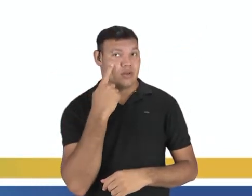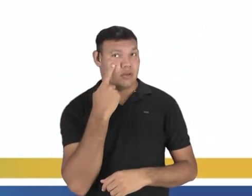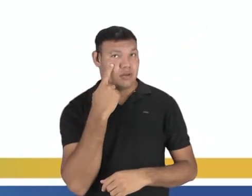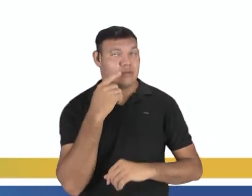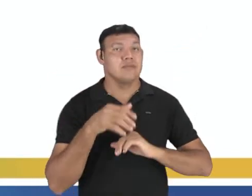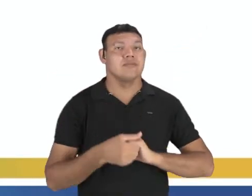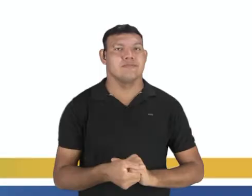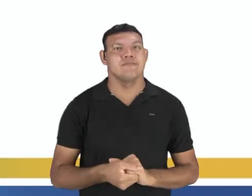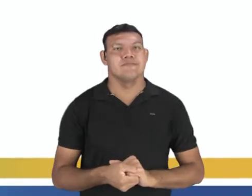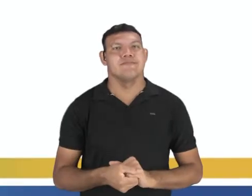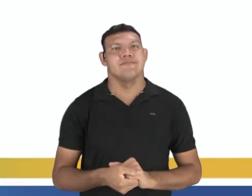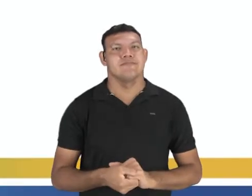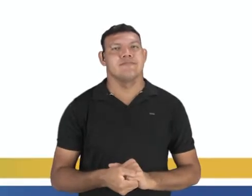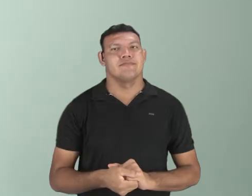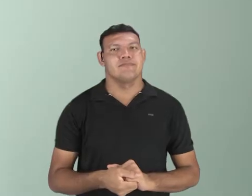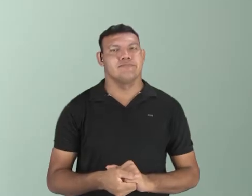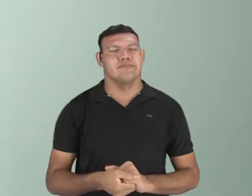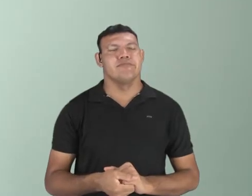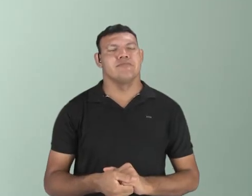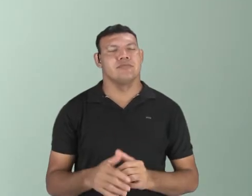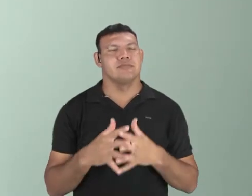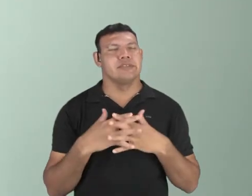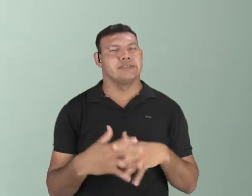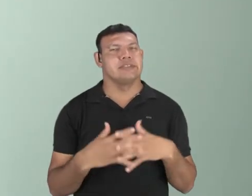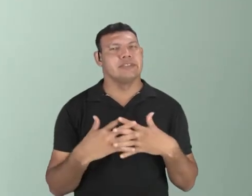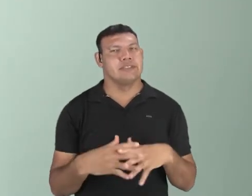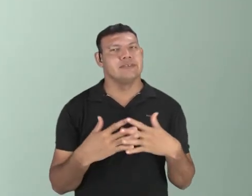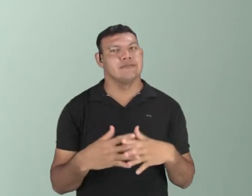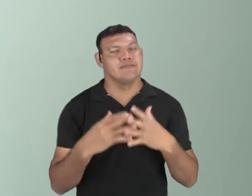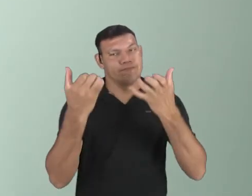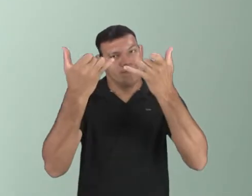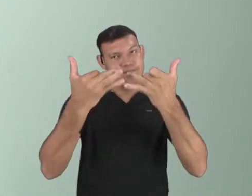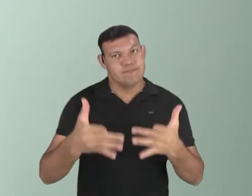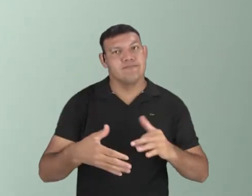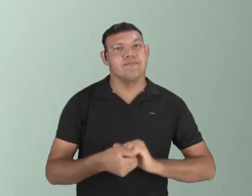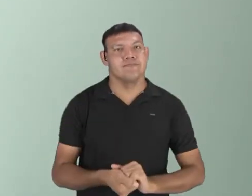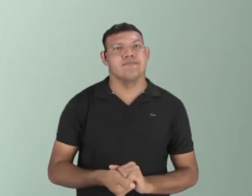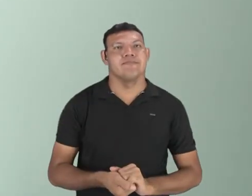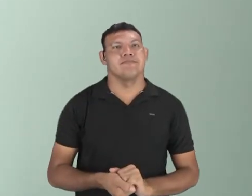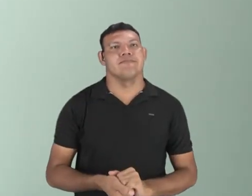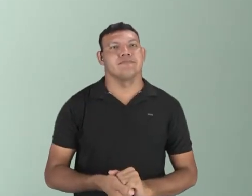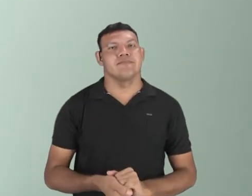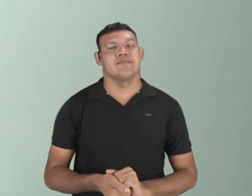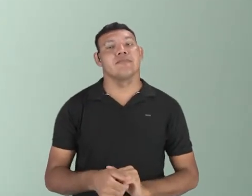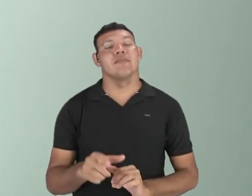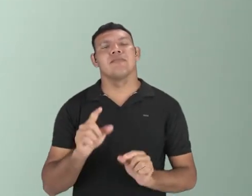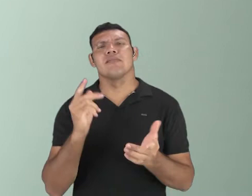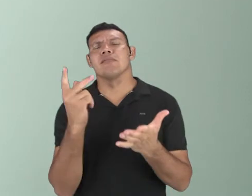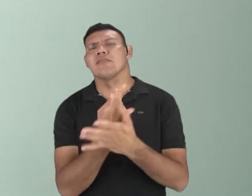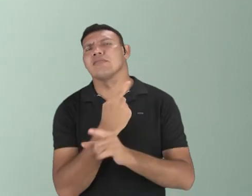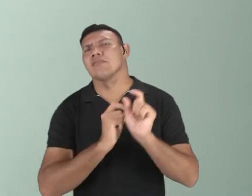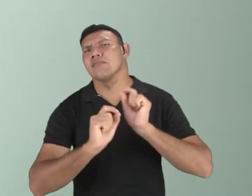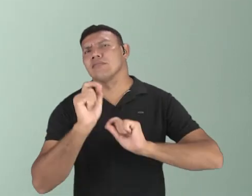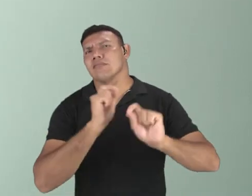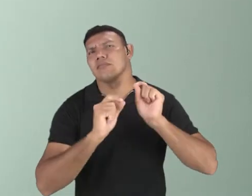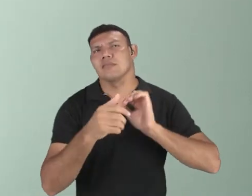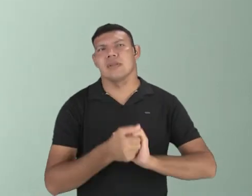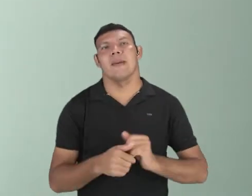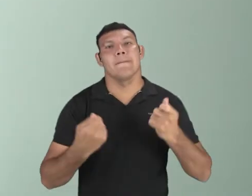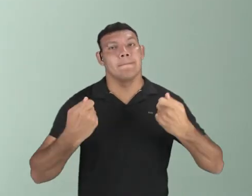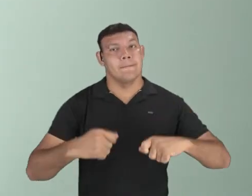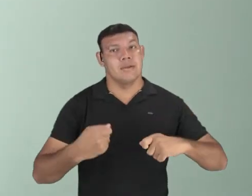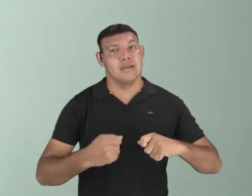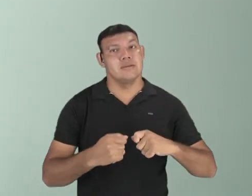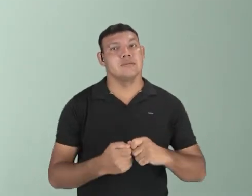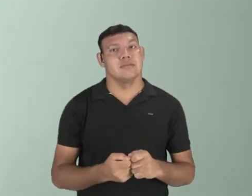lá. Essa formulazinha da fotossíntese é bem complicadinha, né, pessoal? Mas vamos lá. O que que acontece?